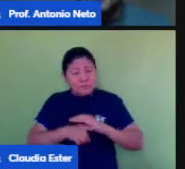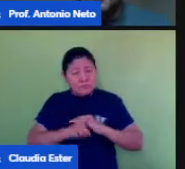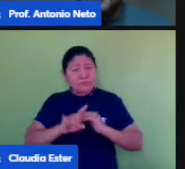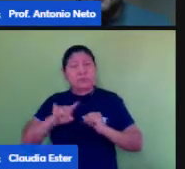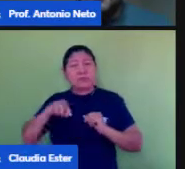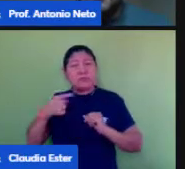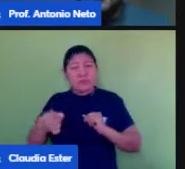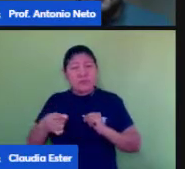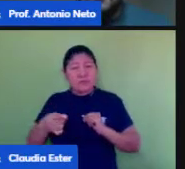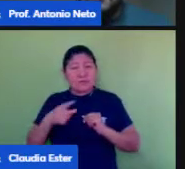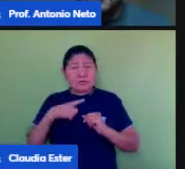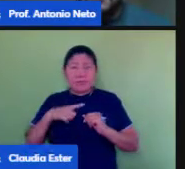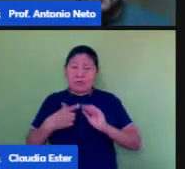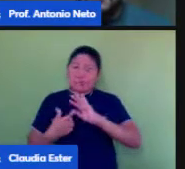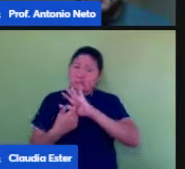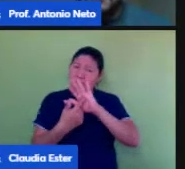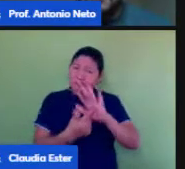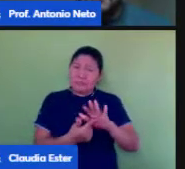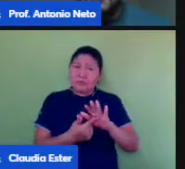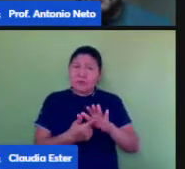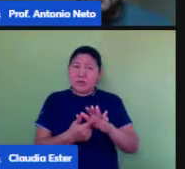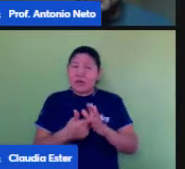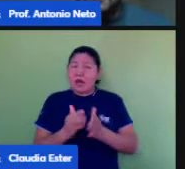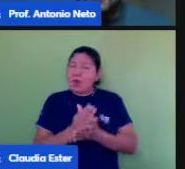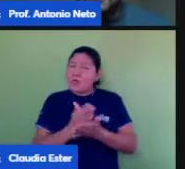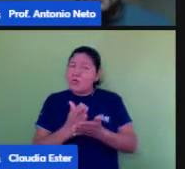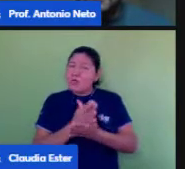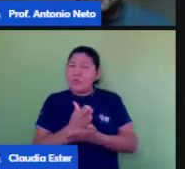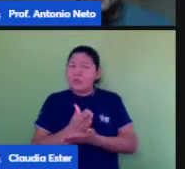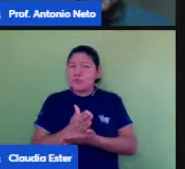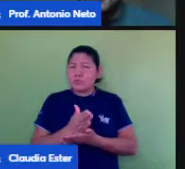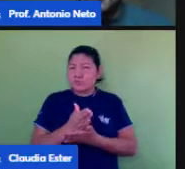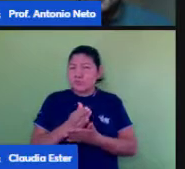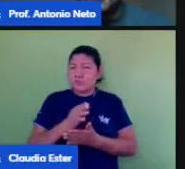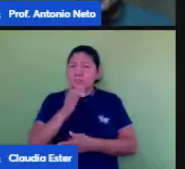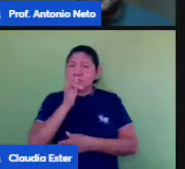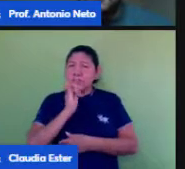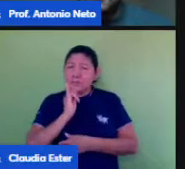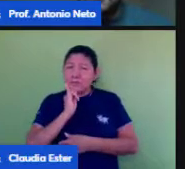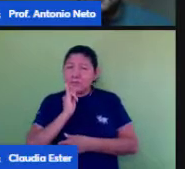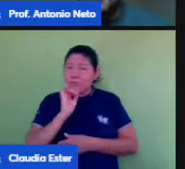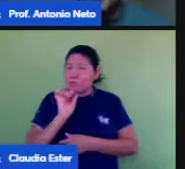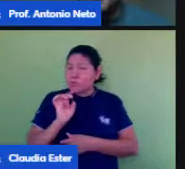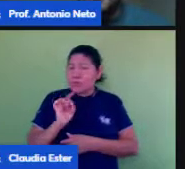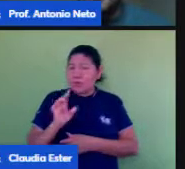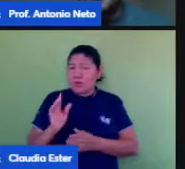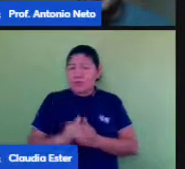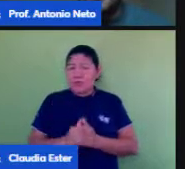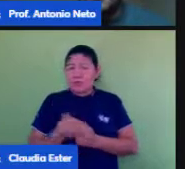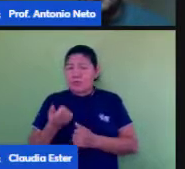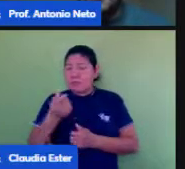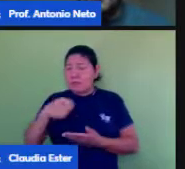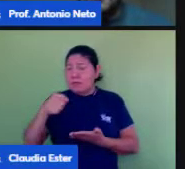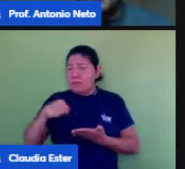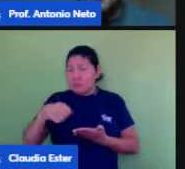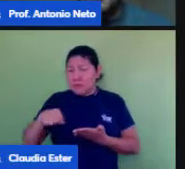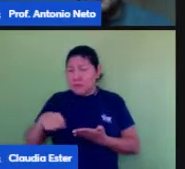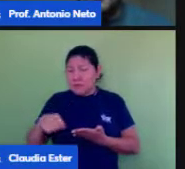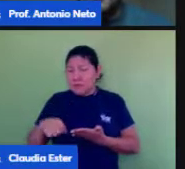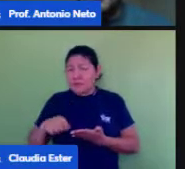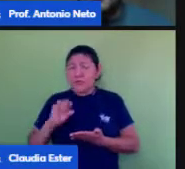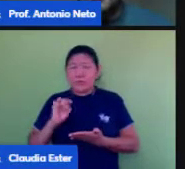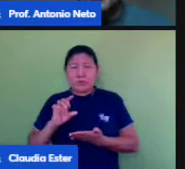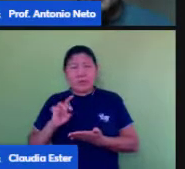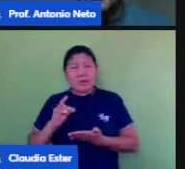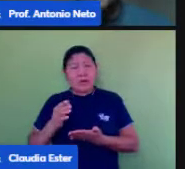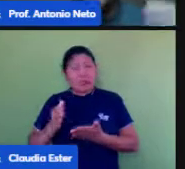alguns exemplos. Não são todos os exemplos de avaliar em cima dos objetivos elencados, mas é alguns exemplos para